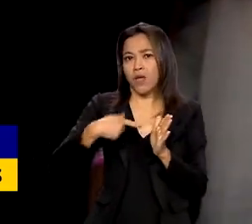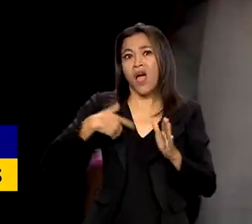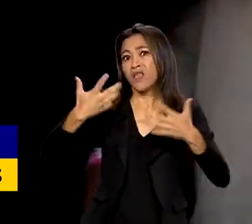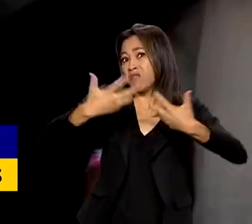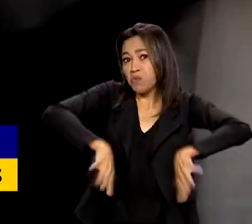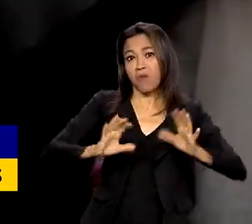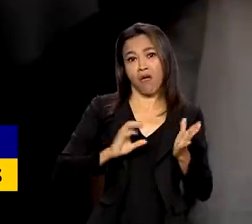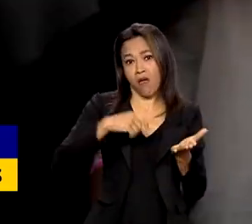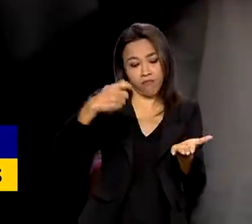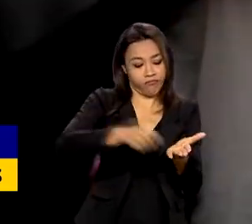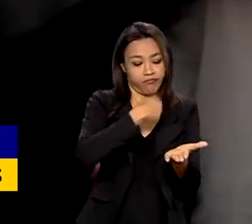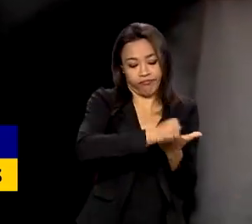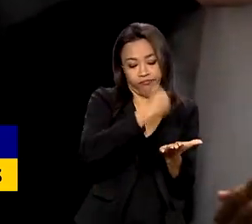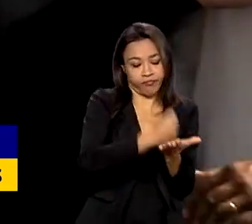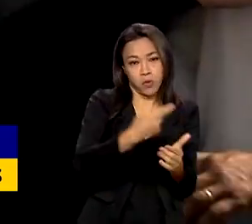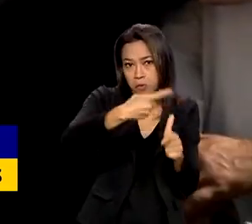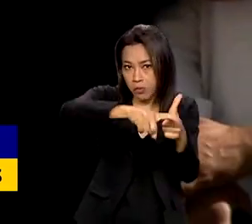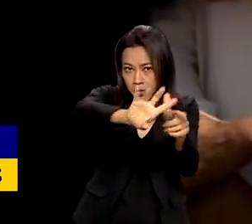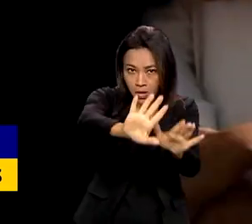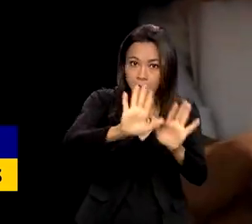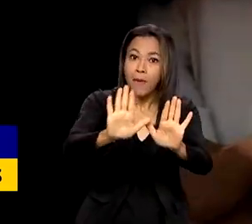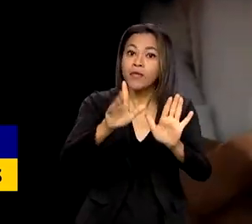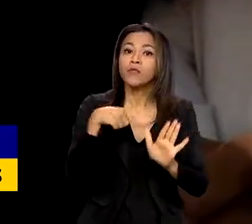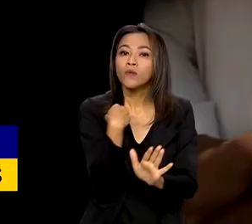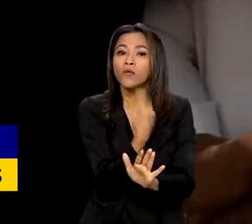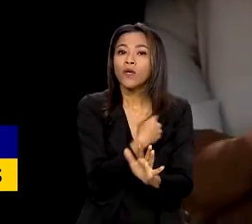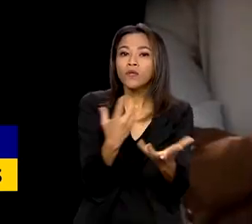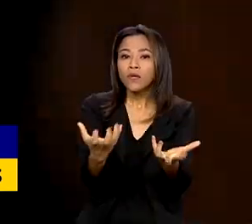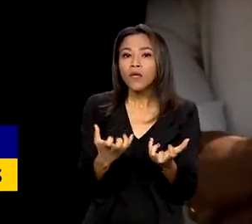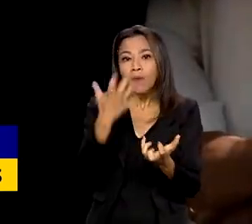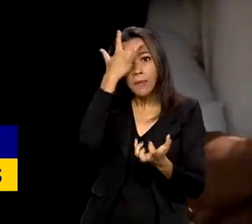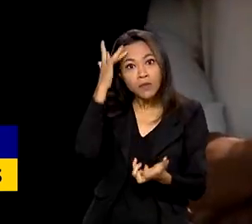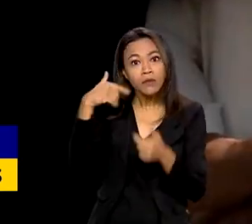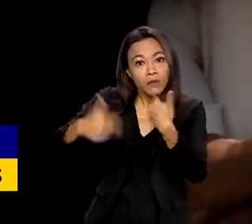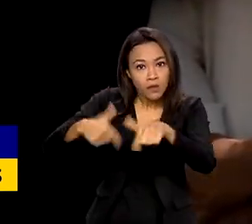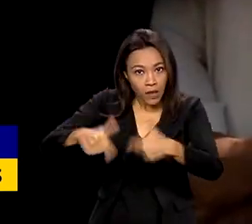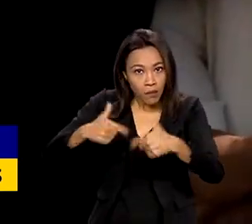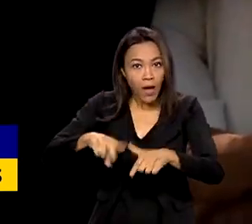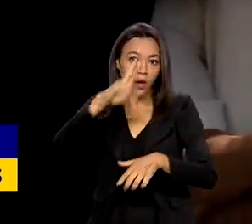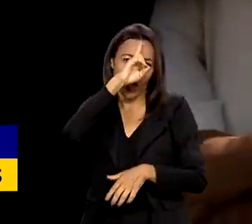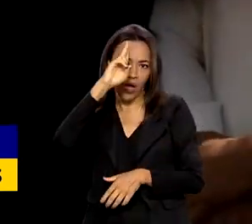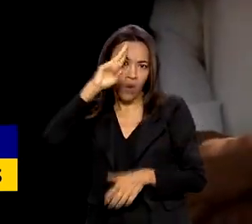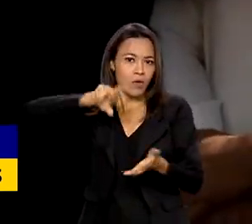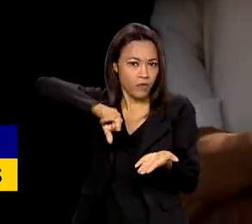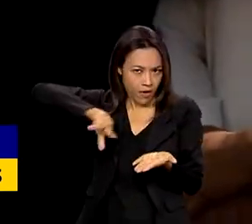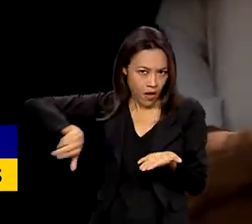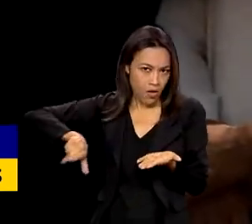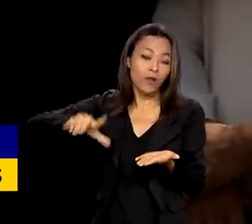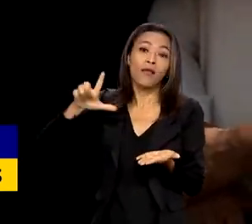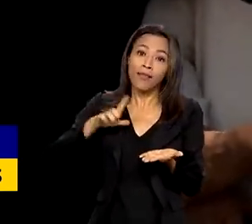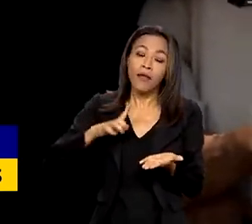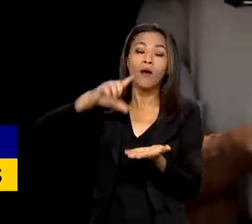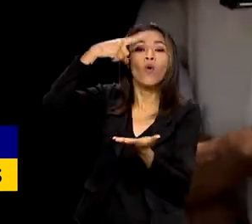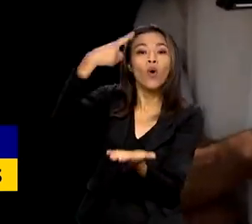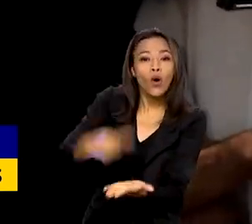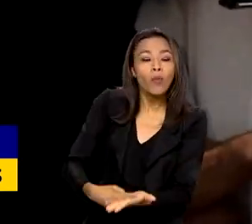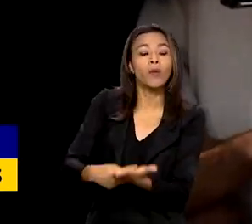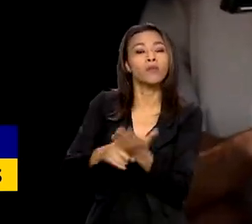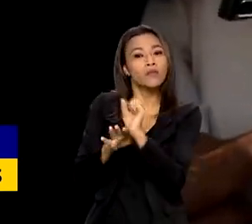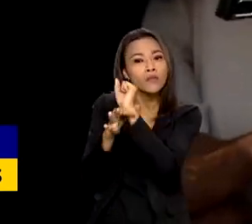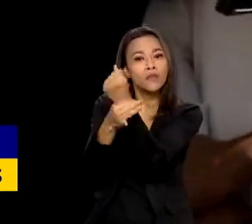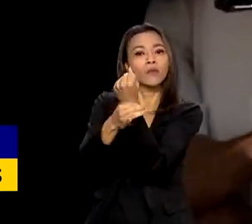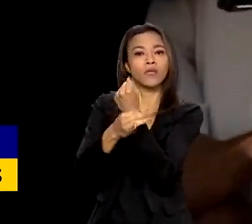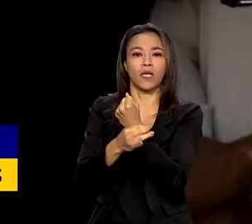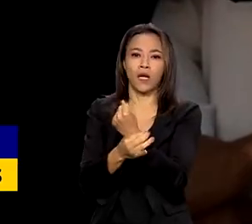tem problema. Mas o que nós queremos é que a pessoa que trabalha com aplicativo, ele tenha um compromisso de